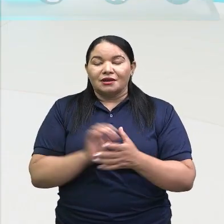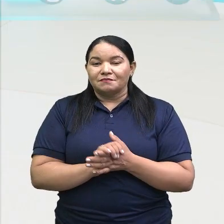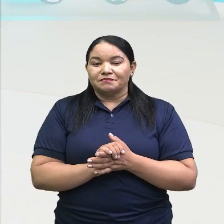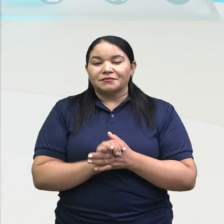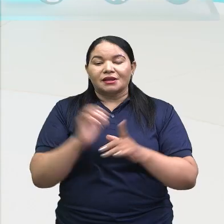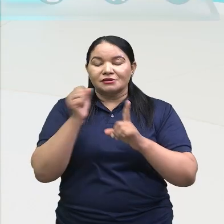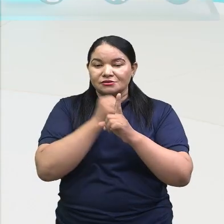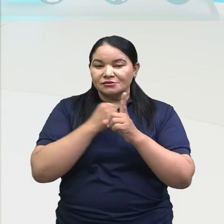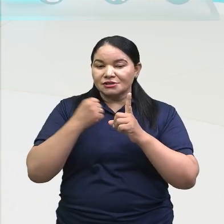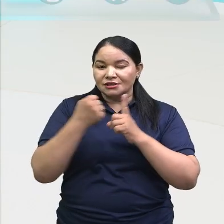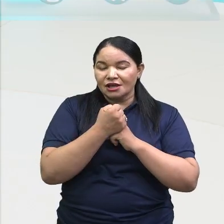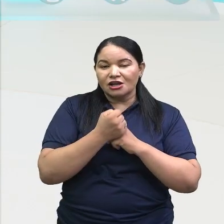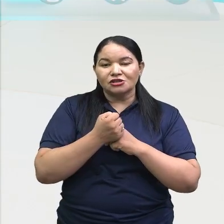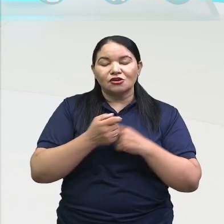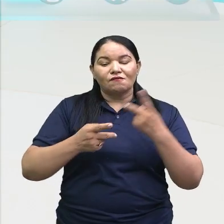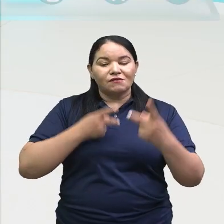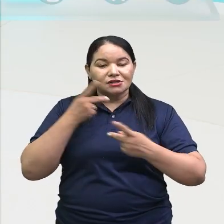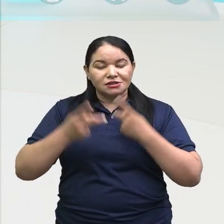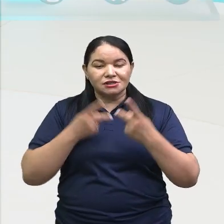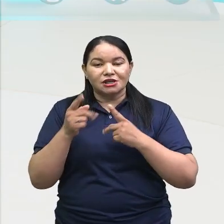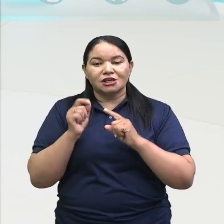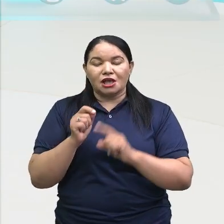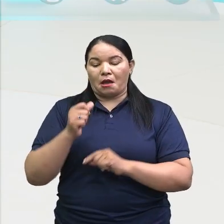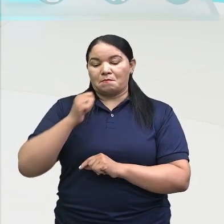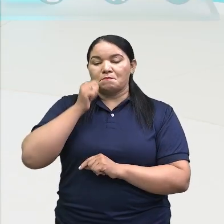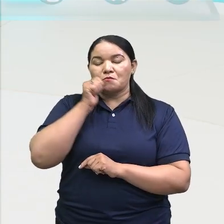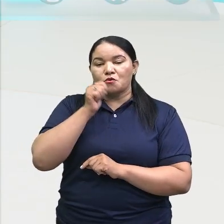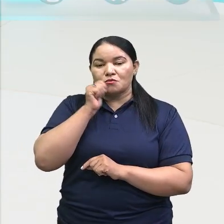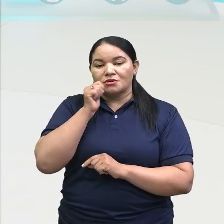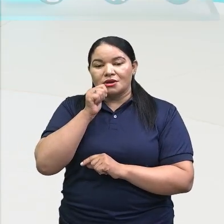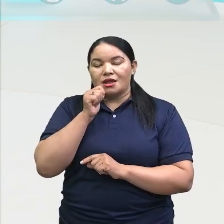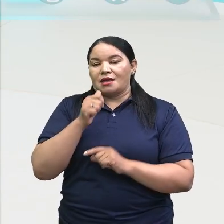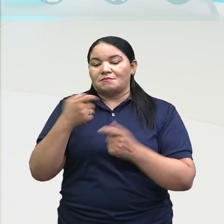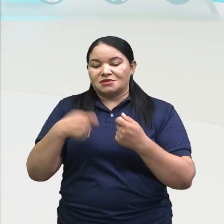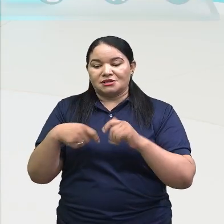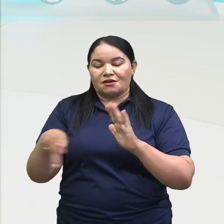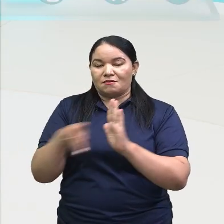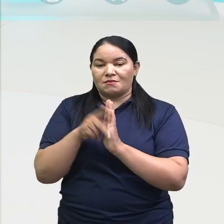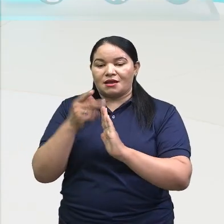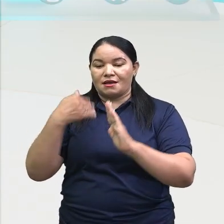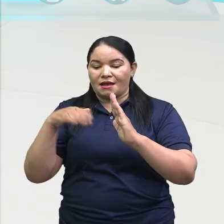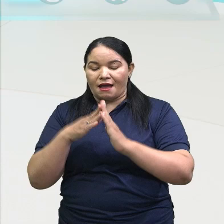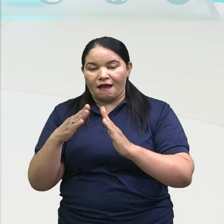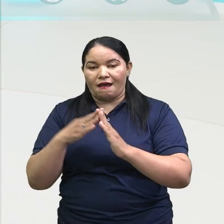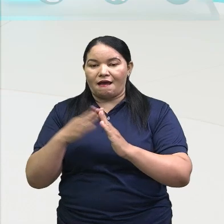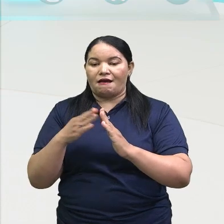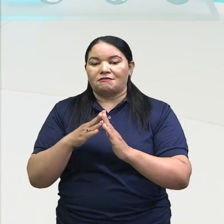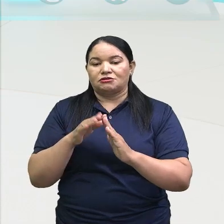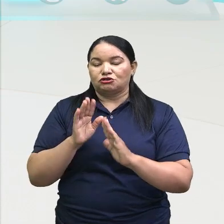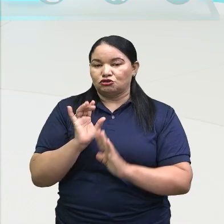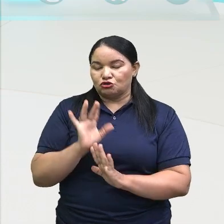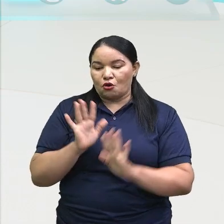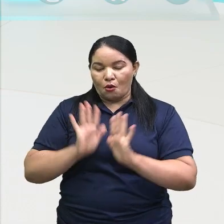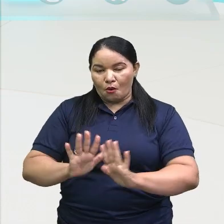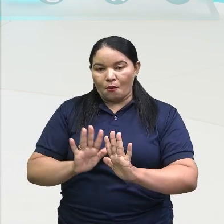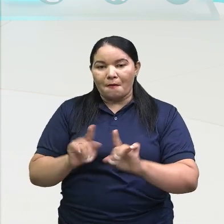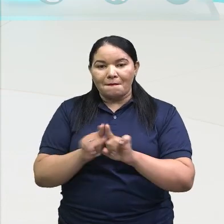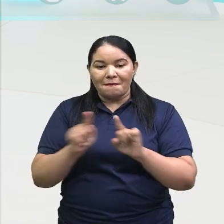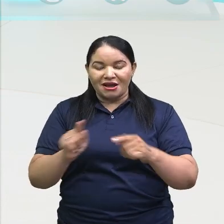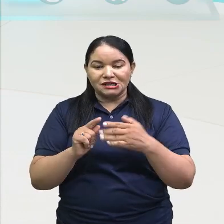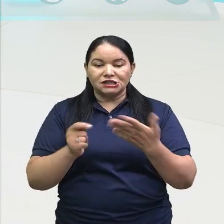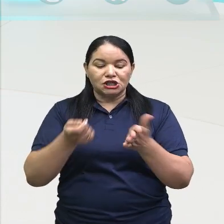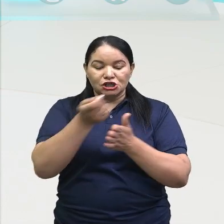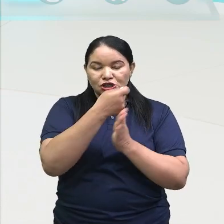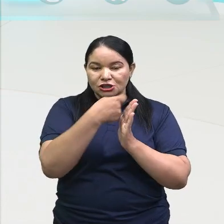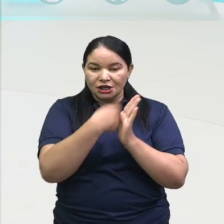da sociedade diziam que o lugar da mulher era aquele. Então, a mulher escrever, nossa, não, quem escreve é homem, não